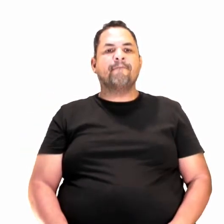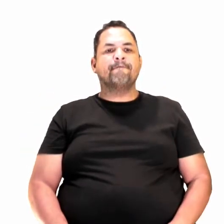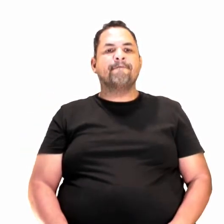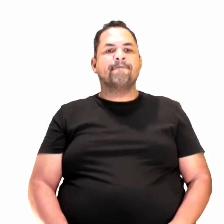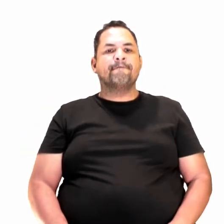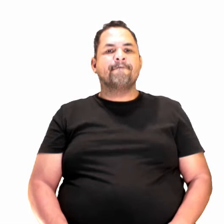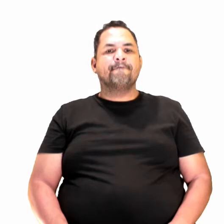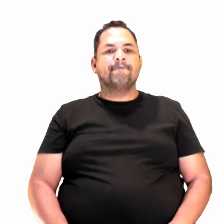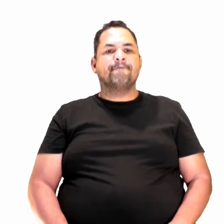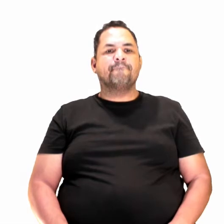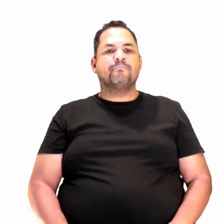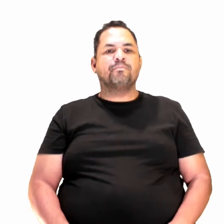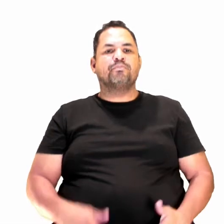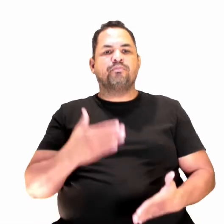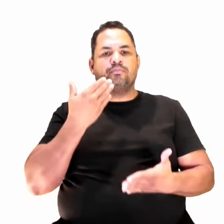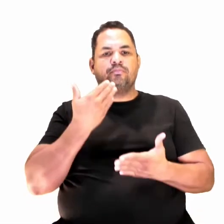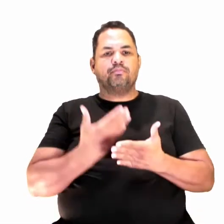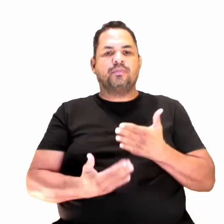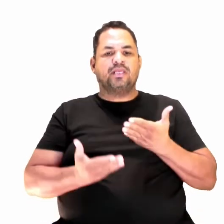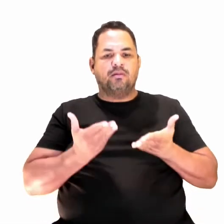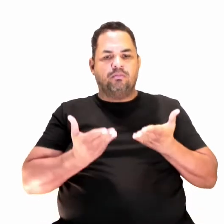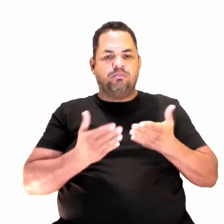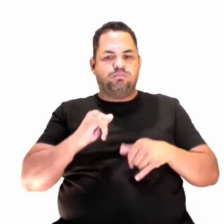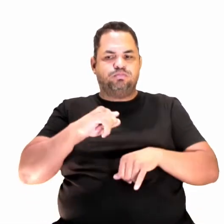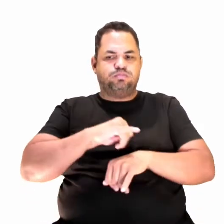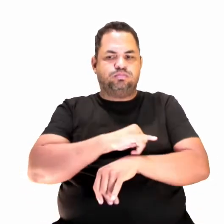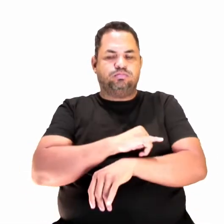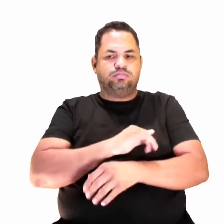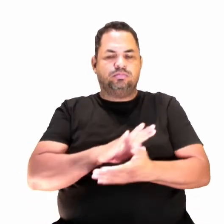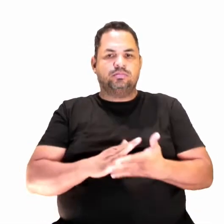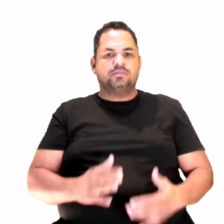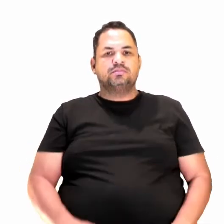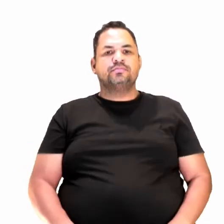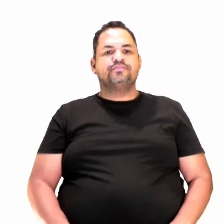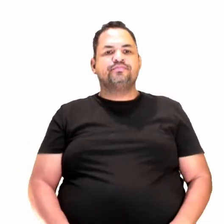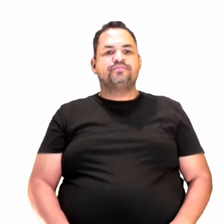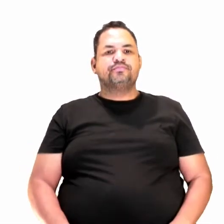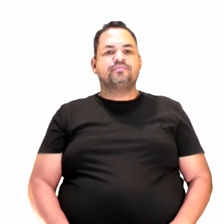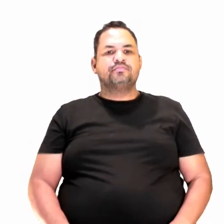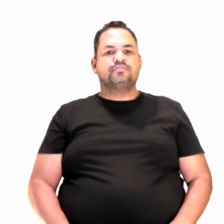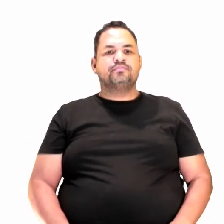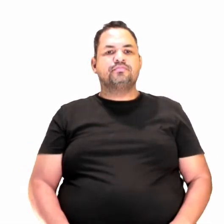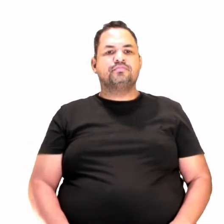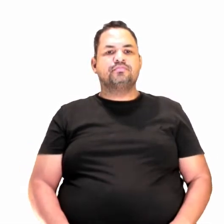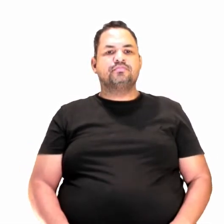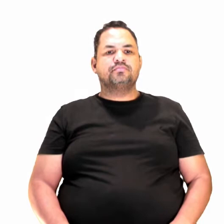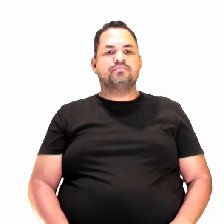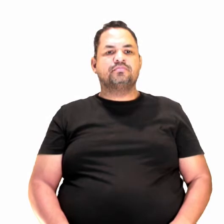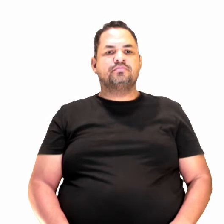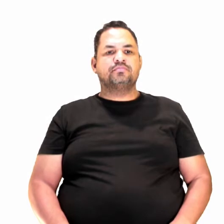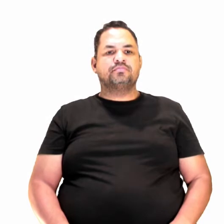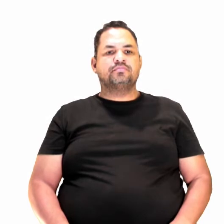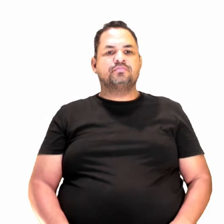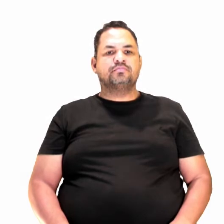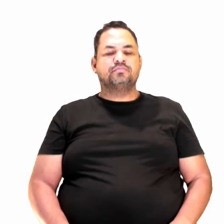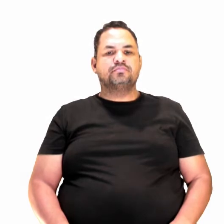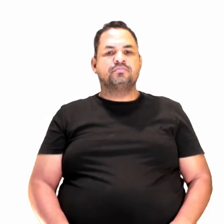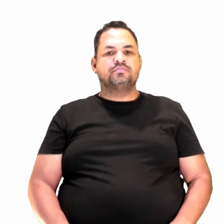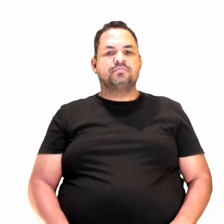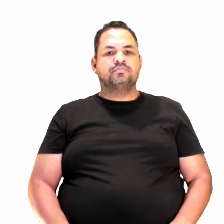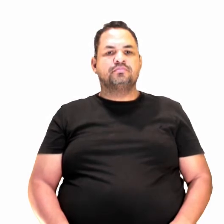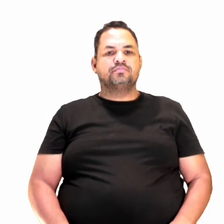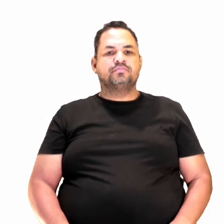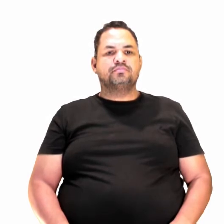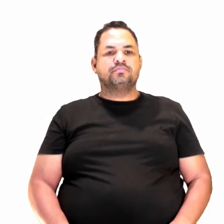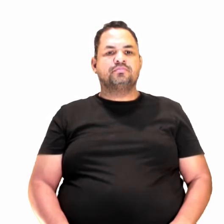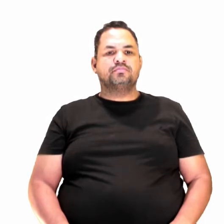seja, perda de peso repentina e inexplicável. Food rituals, eating only specific foods, take small bites,